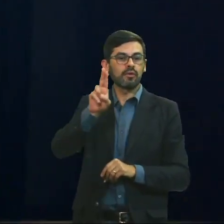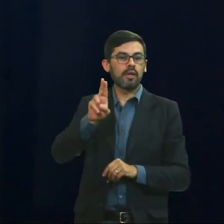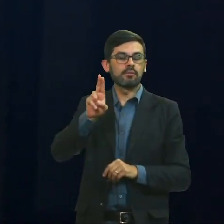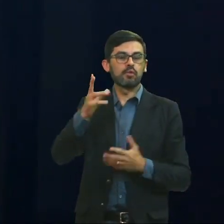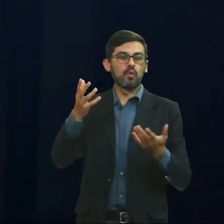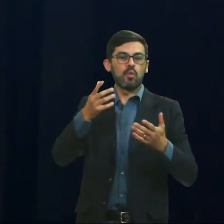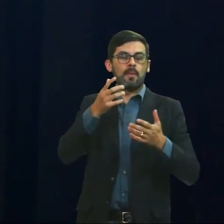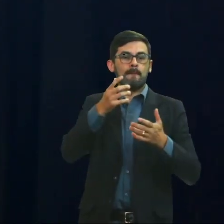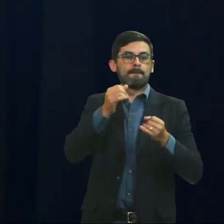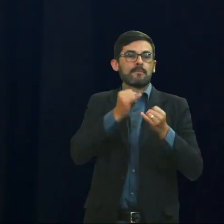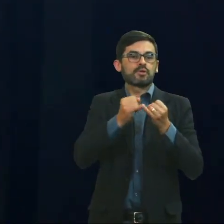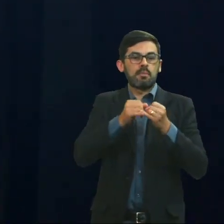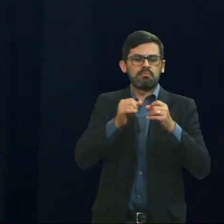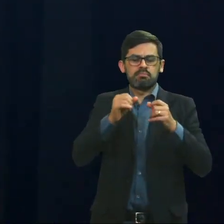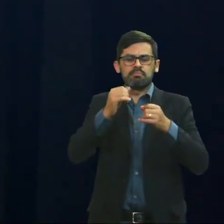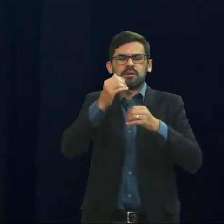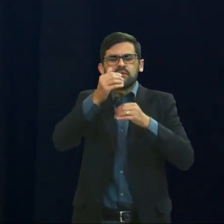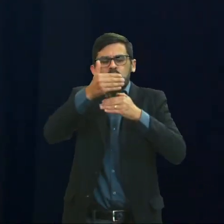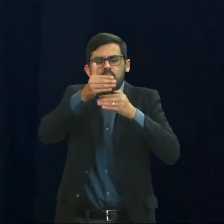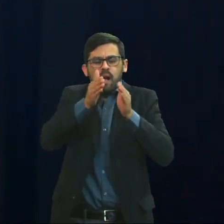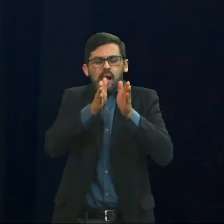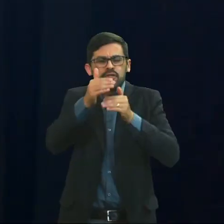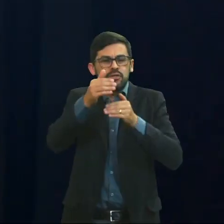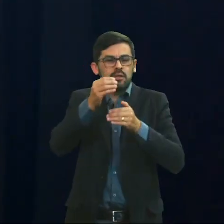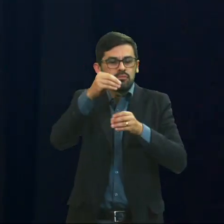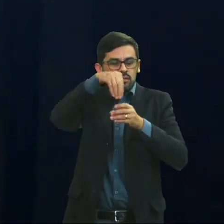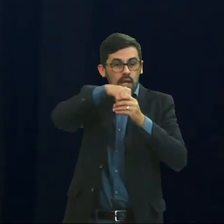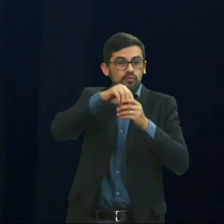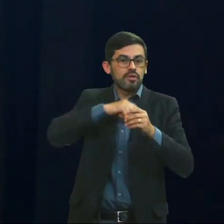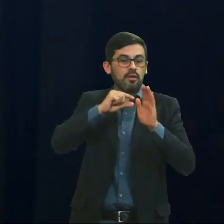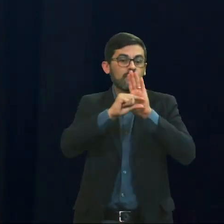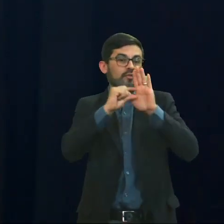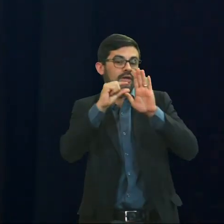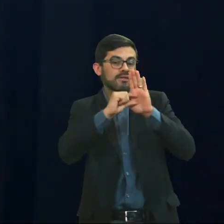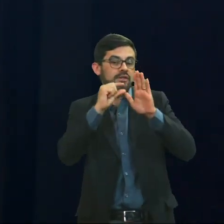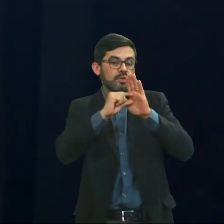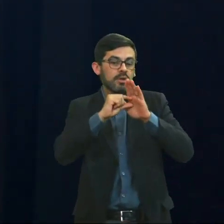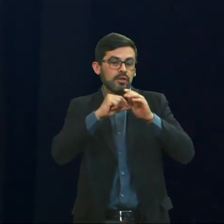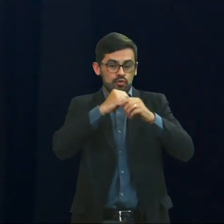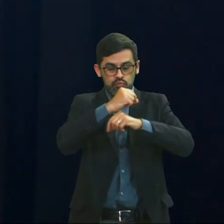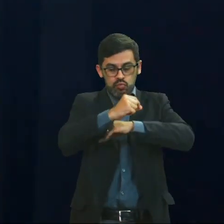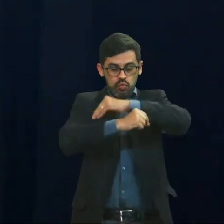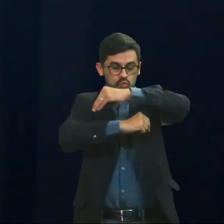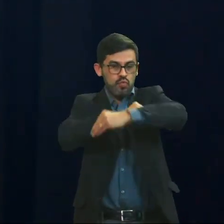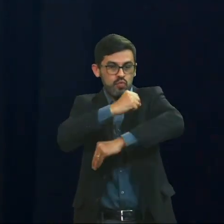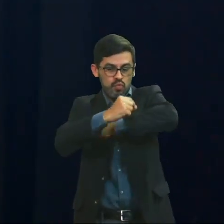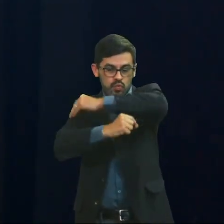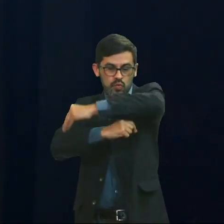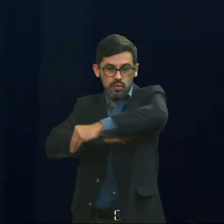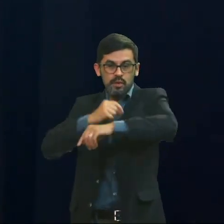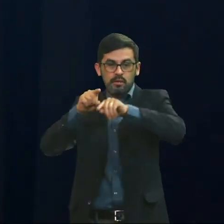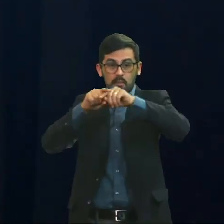isso? Era uma caixinha com um versículo, que eles amarravam com uma tira de couro no braço ou na